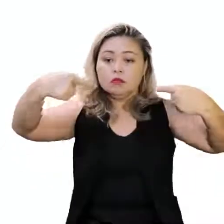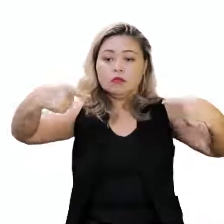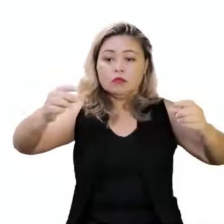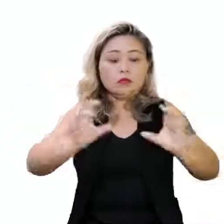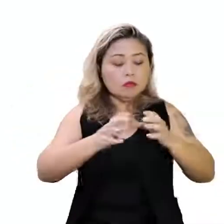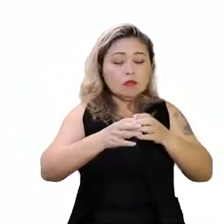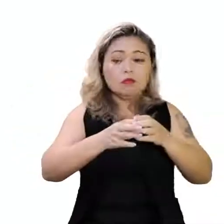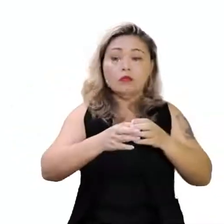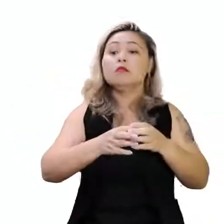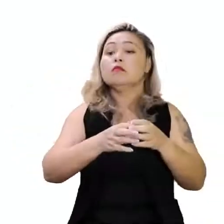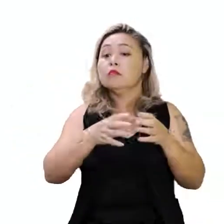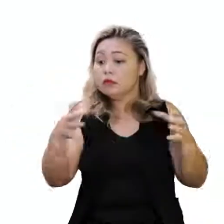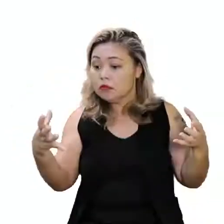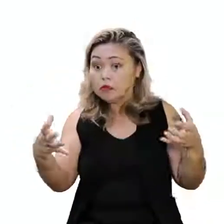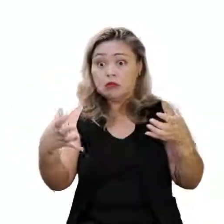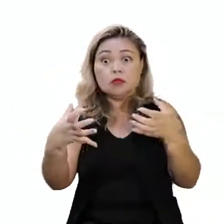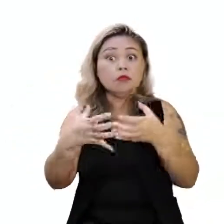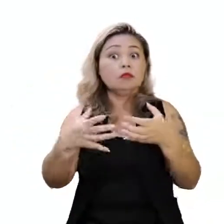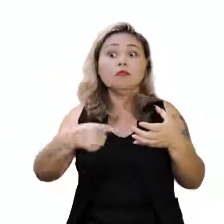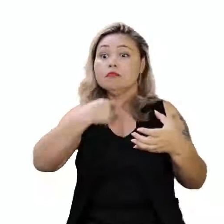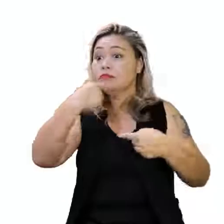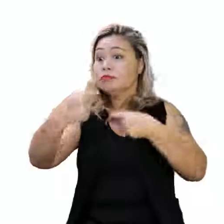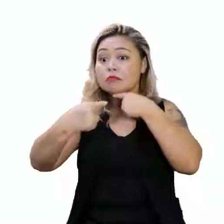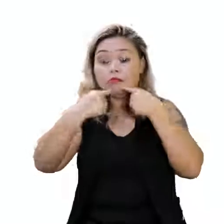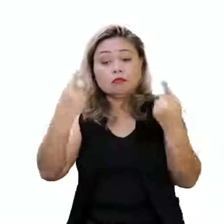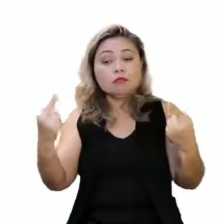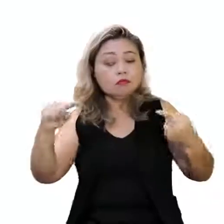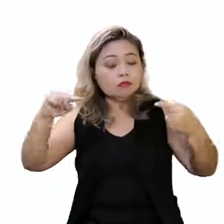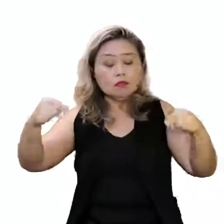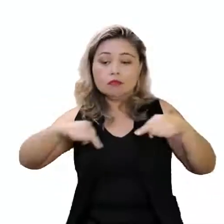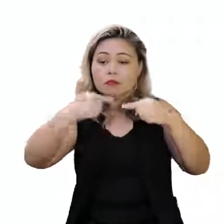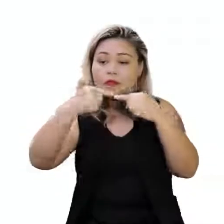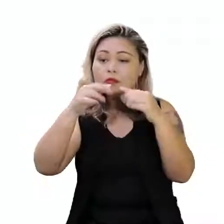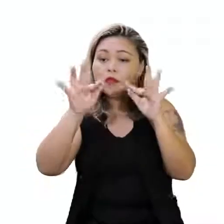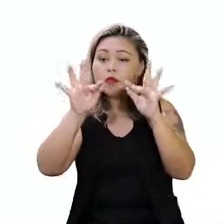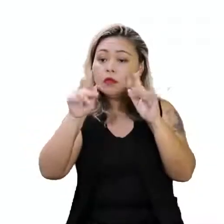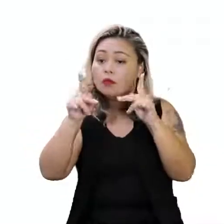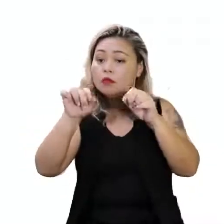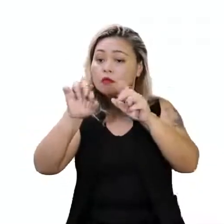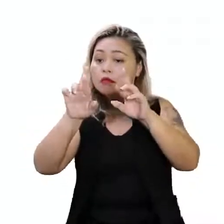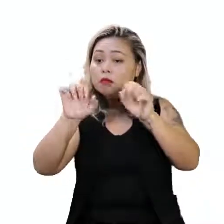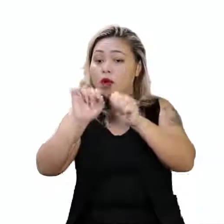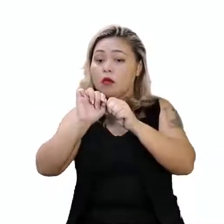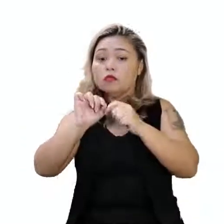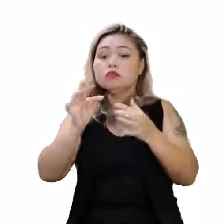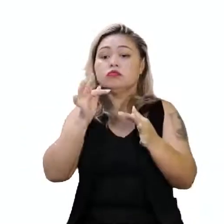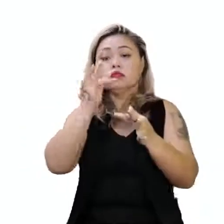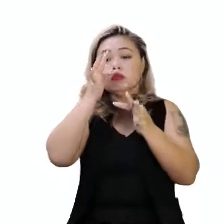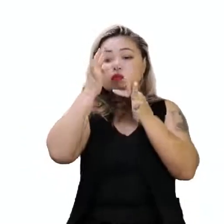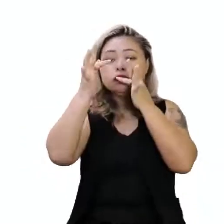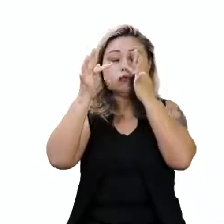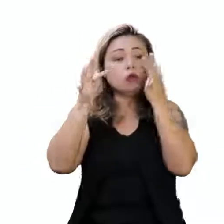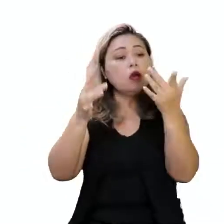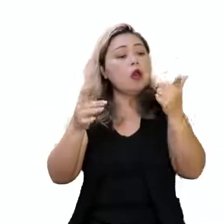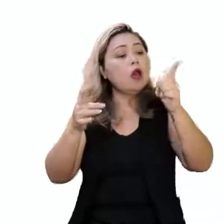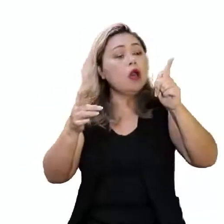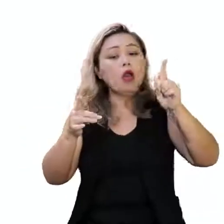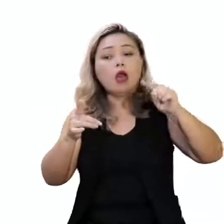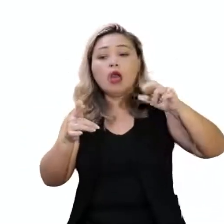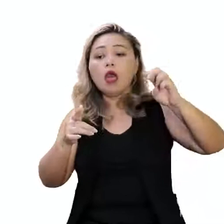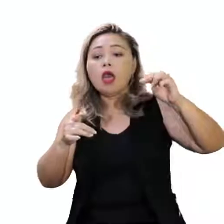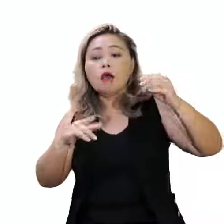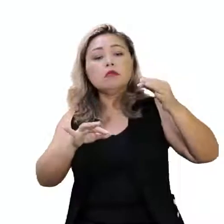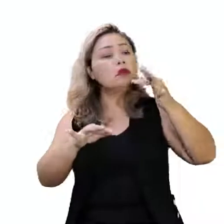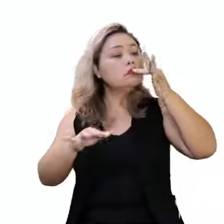esses grupos. Então, mesmo que eles quisessem, eles não conseguem mais ser compatíveis, porque o período de floração, ou seja, os gametas que estão